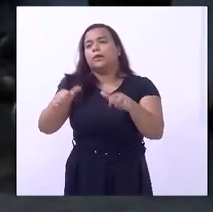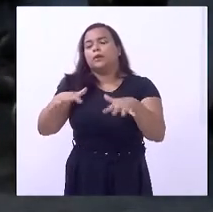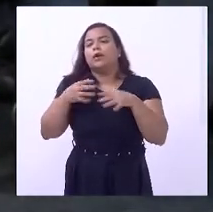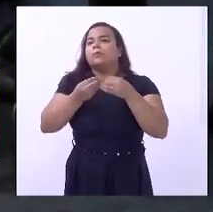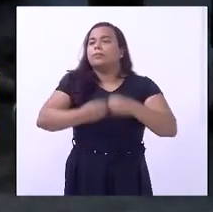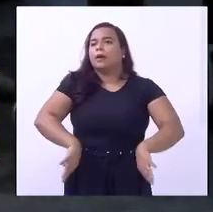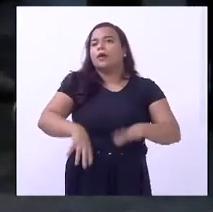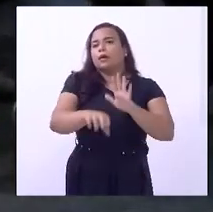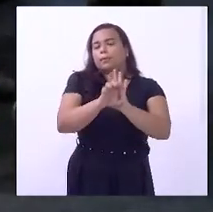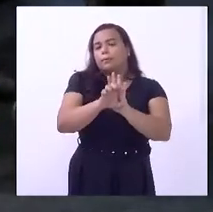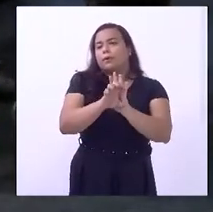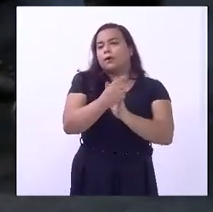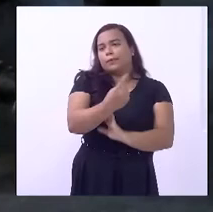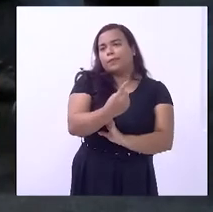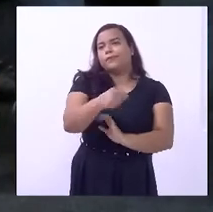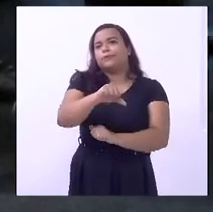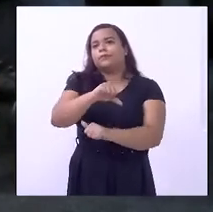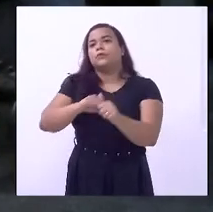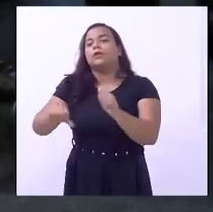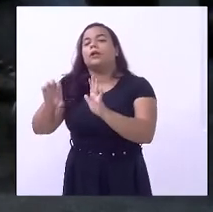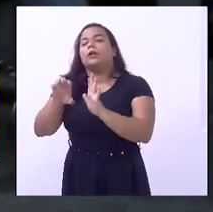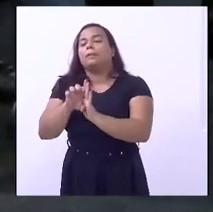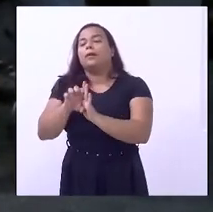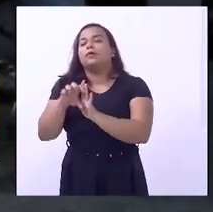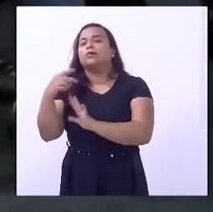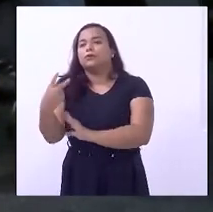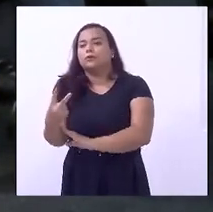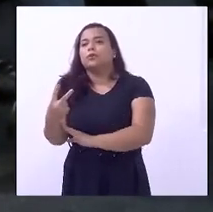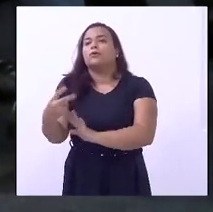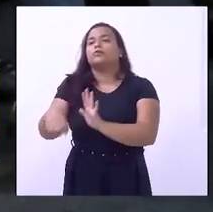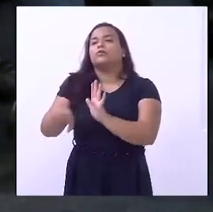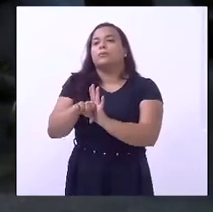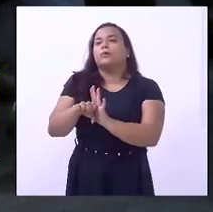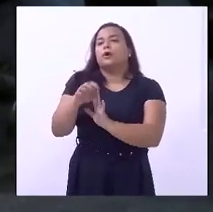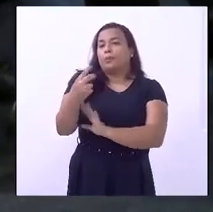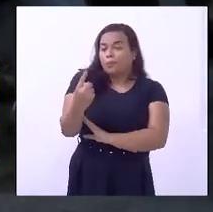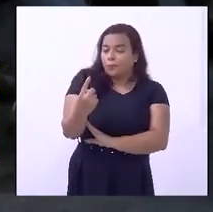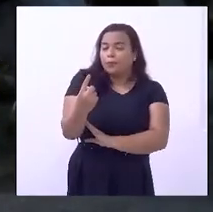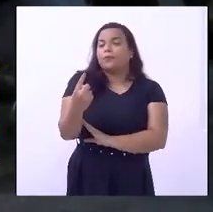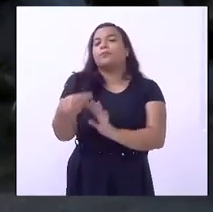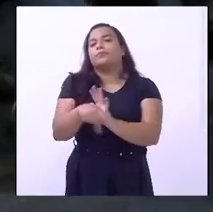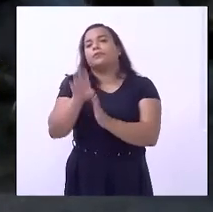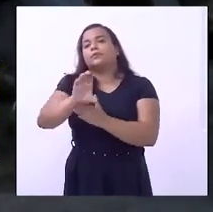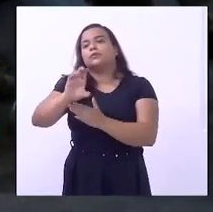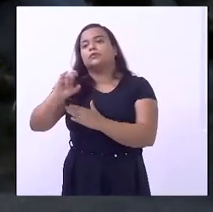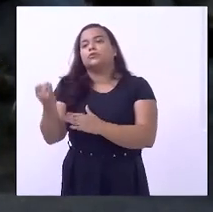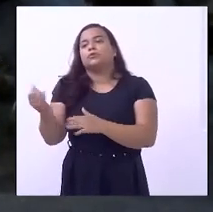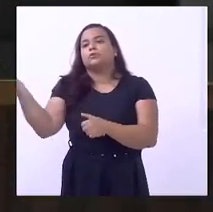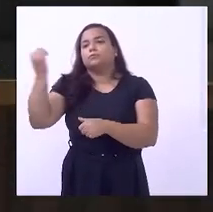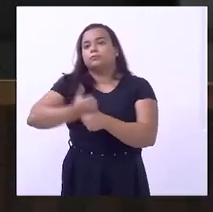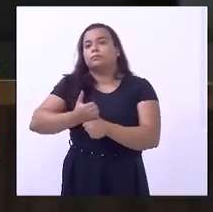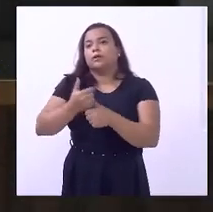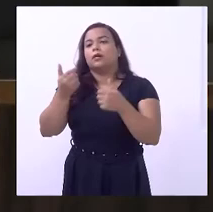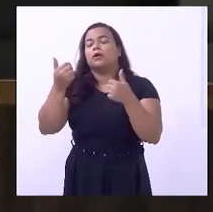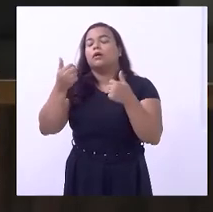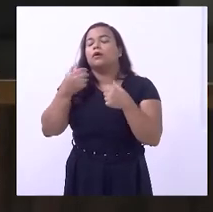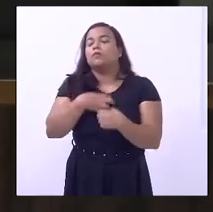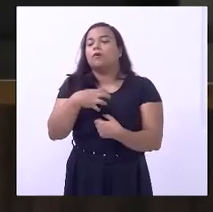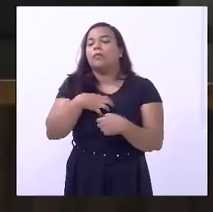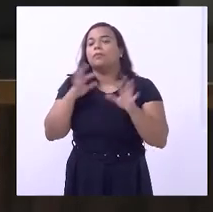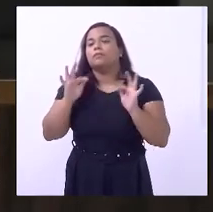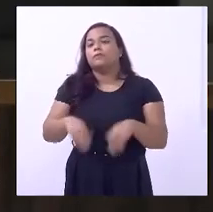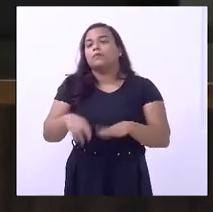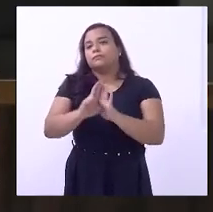a emenda 2 pela emenda 1 da CCJ, concluindo por substitutivo, pedindo forma final de redação. Que a presidência defere. Pela Comissão de Segurança